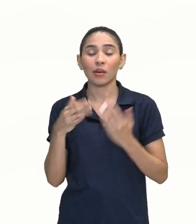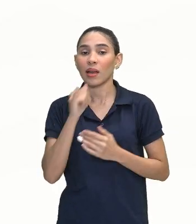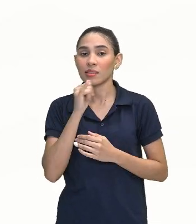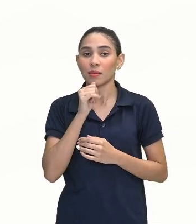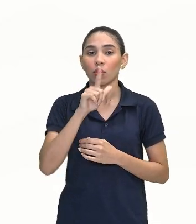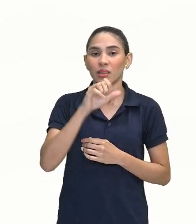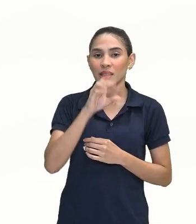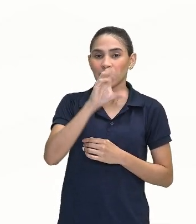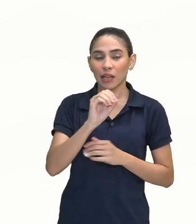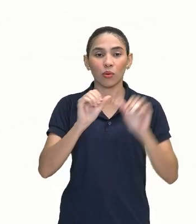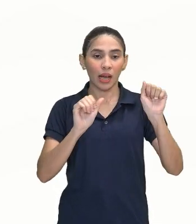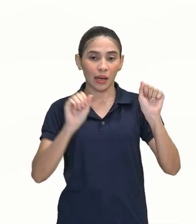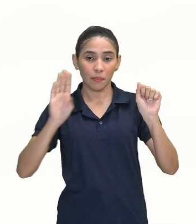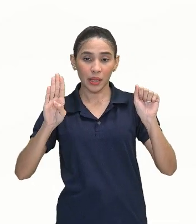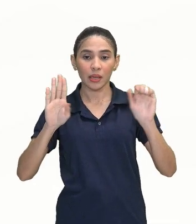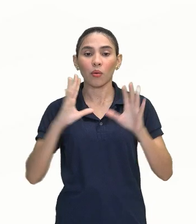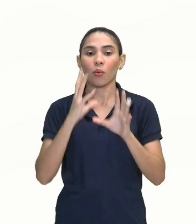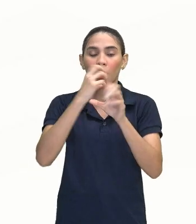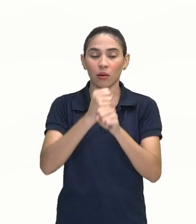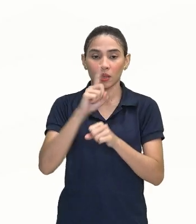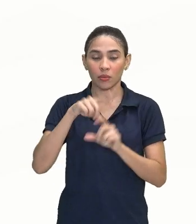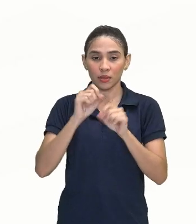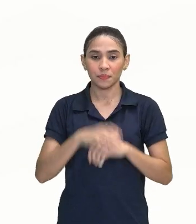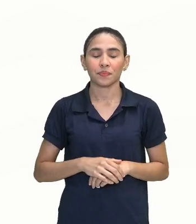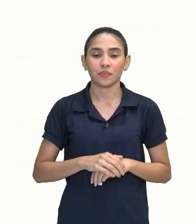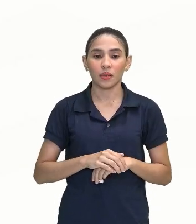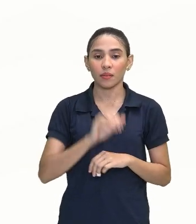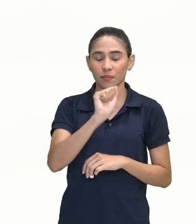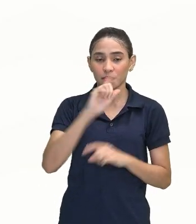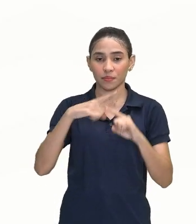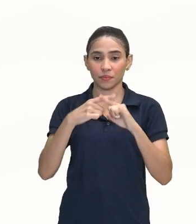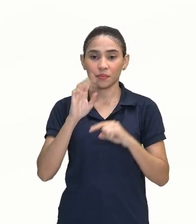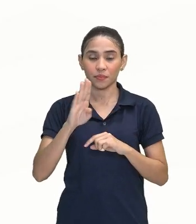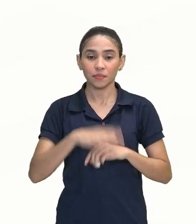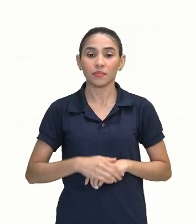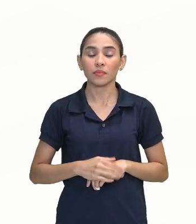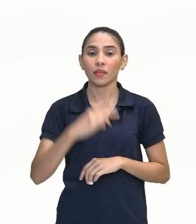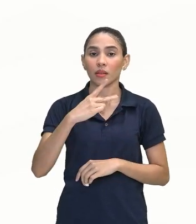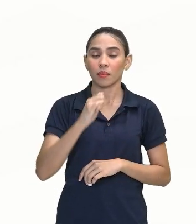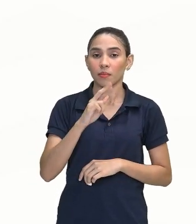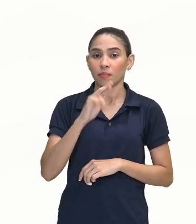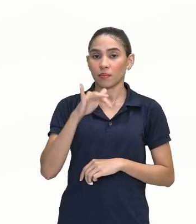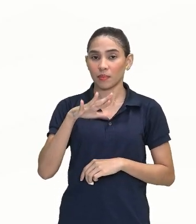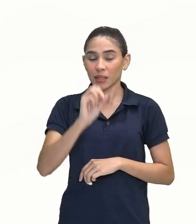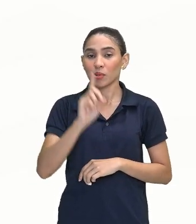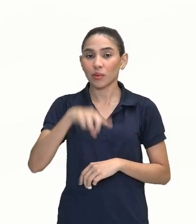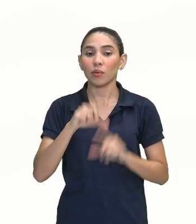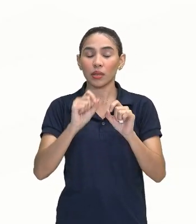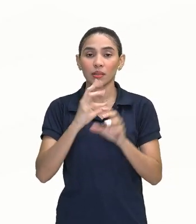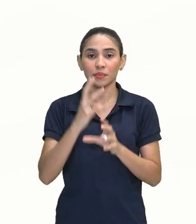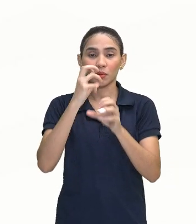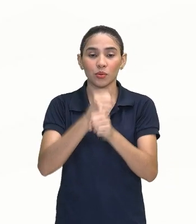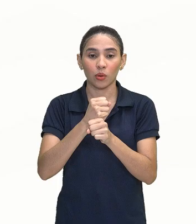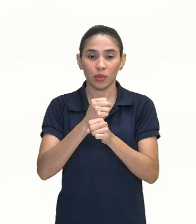A e B, o cálculo da área será A vezes B. O perímetro, pessoal, não se esqueçam que é a soma